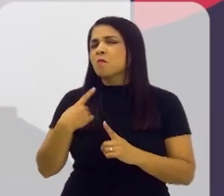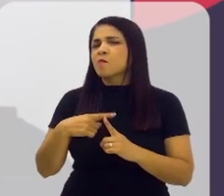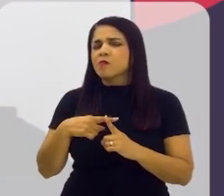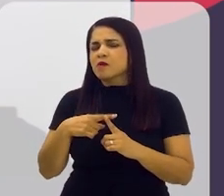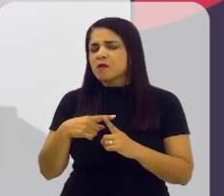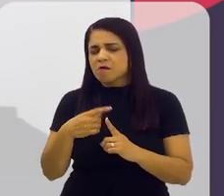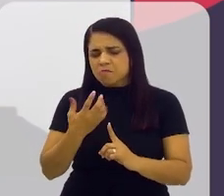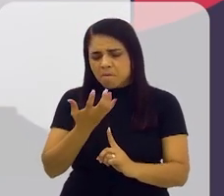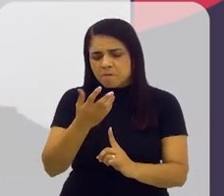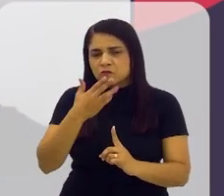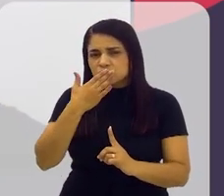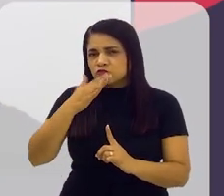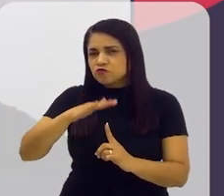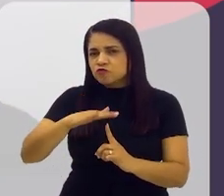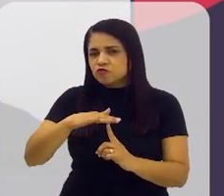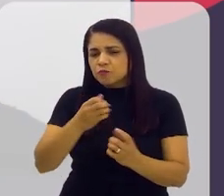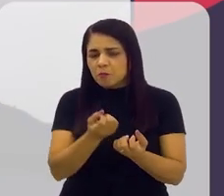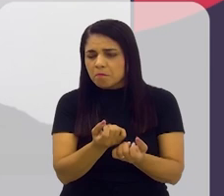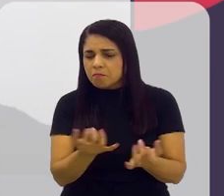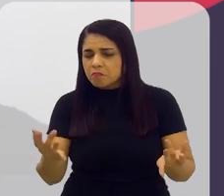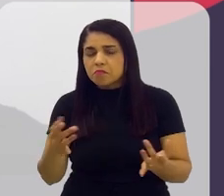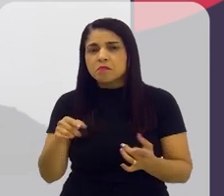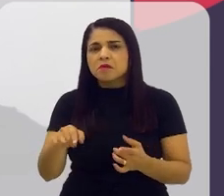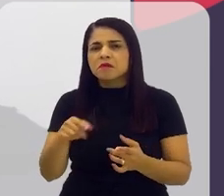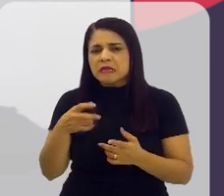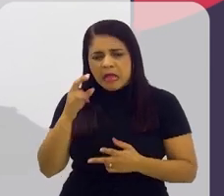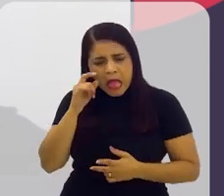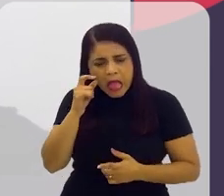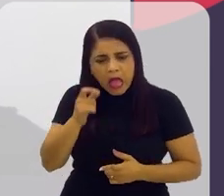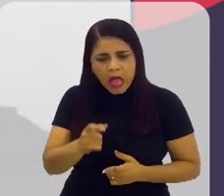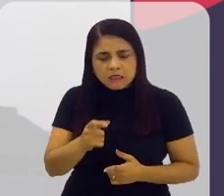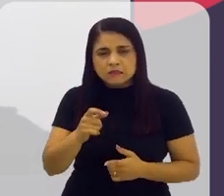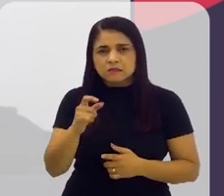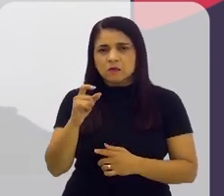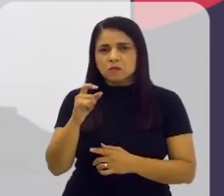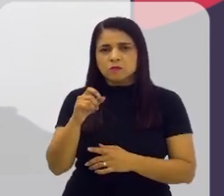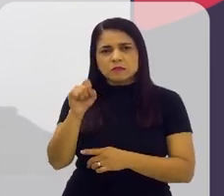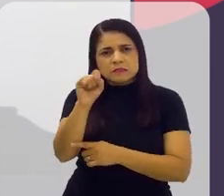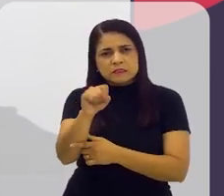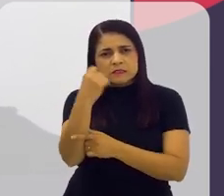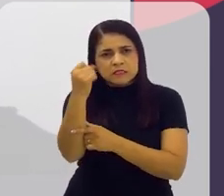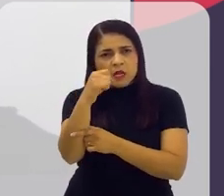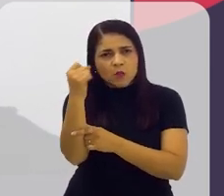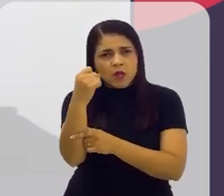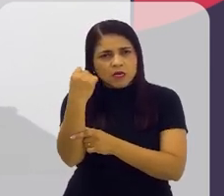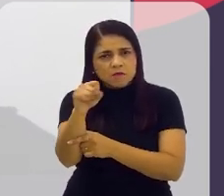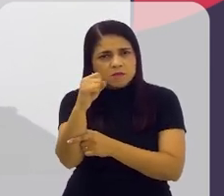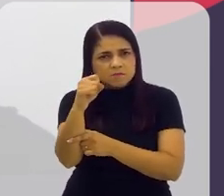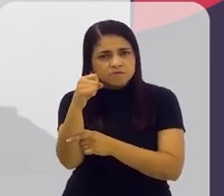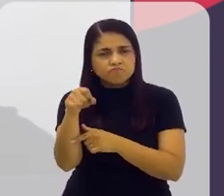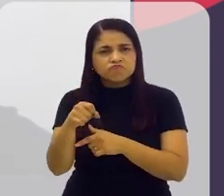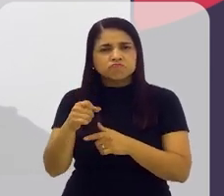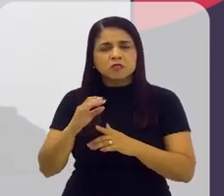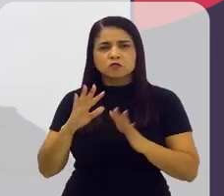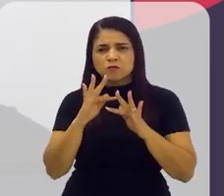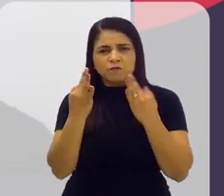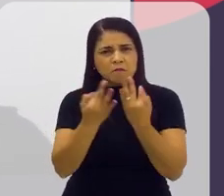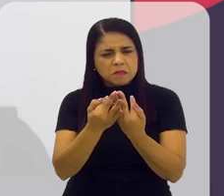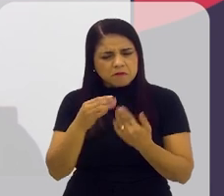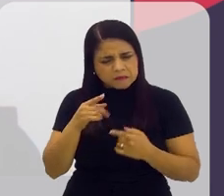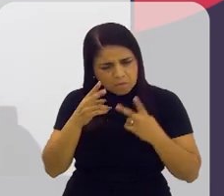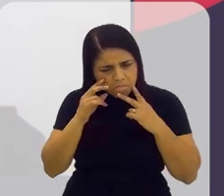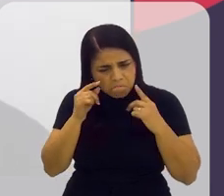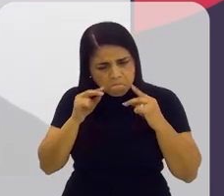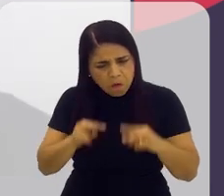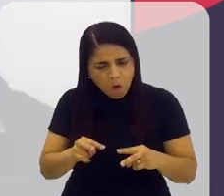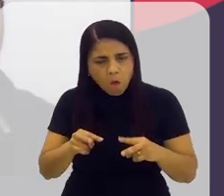planta chamou a sua atenção em Saquarema, onde você estava ali no momento de lazer com a sua família? Conta pra gente.